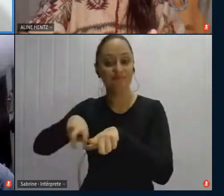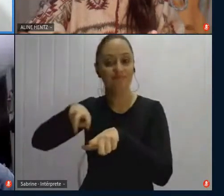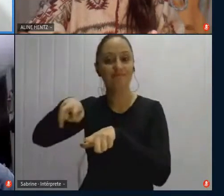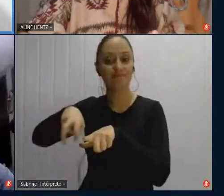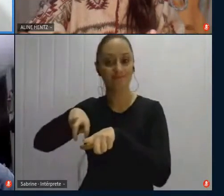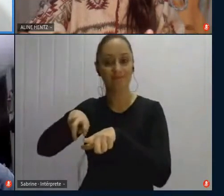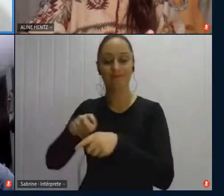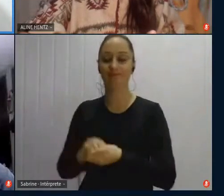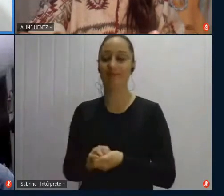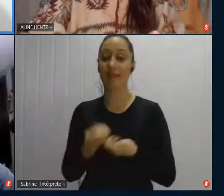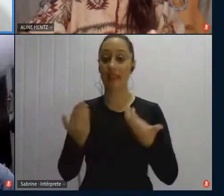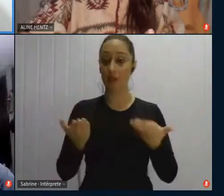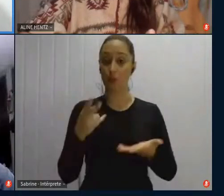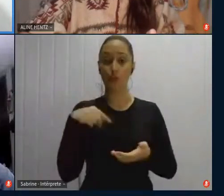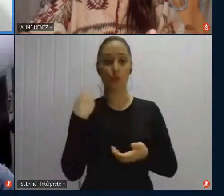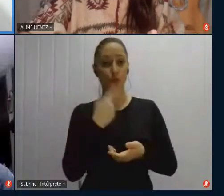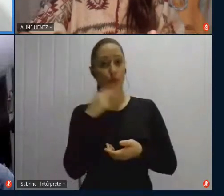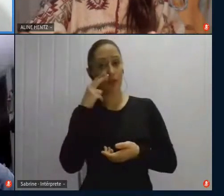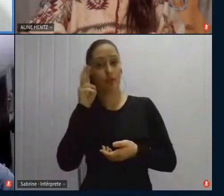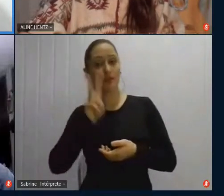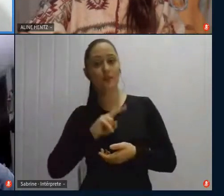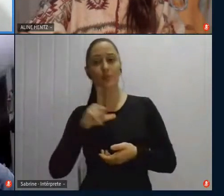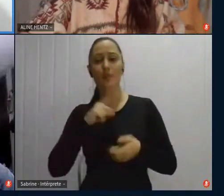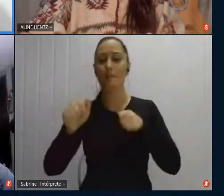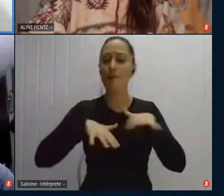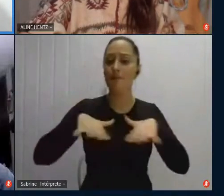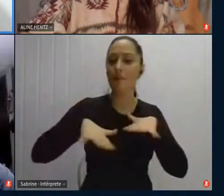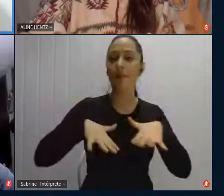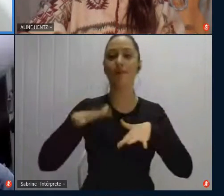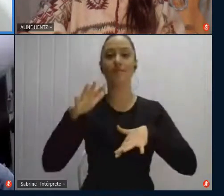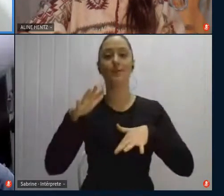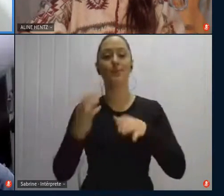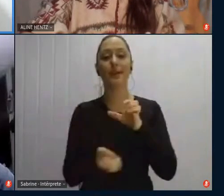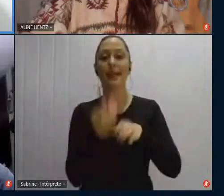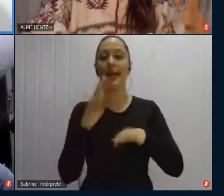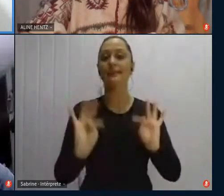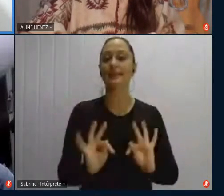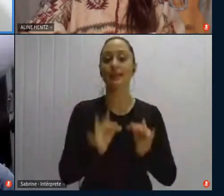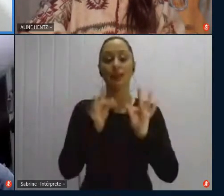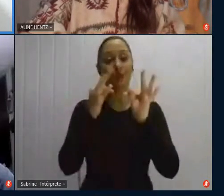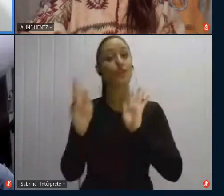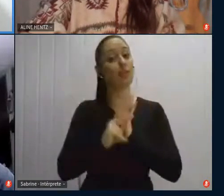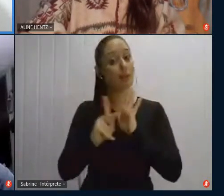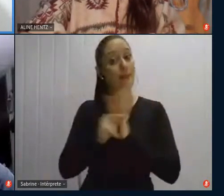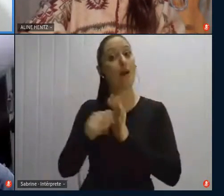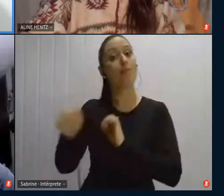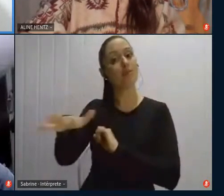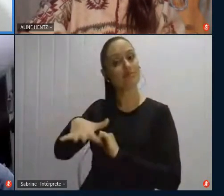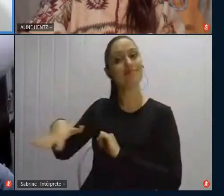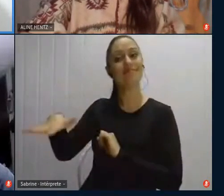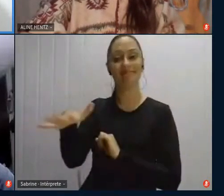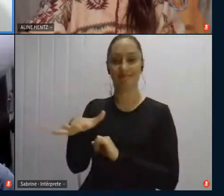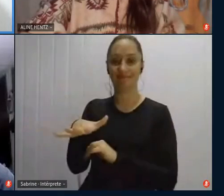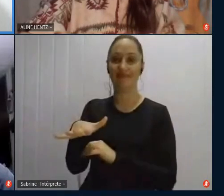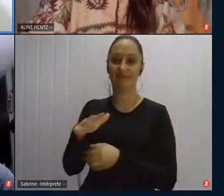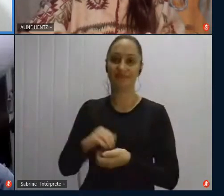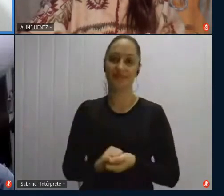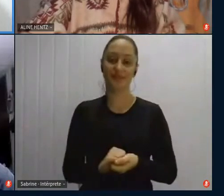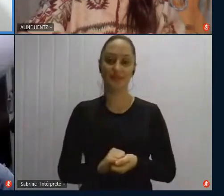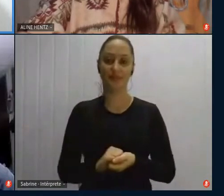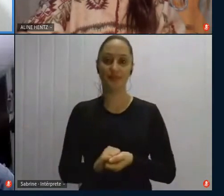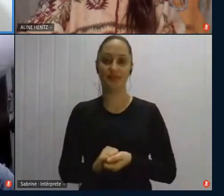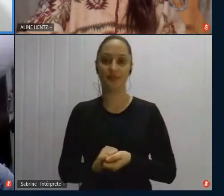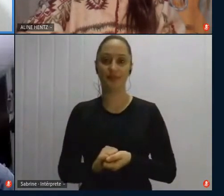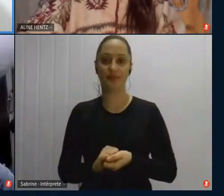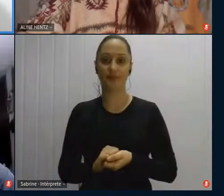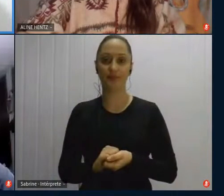sentido de desenvolver tecnologias apropriadas para essas realidades desses produtores,